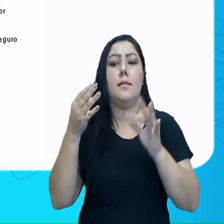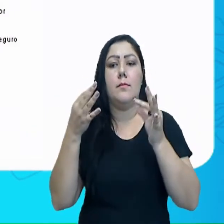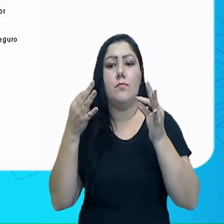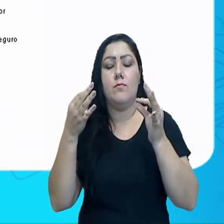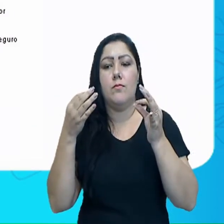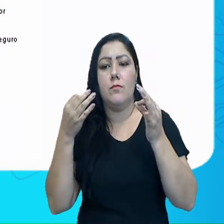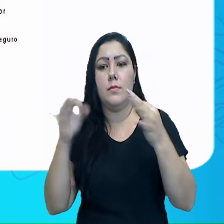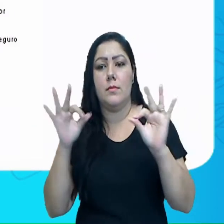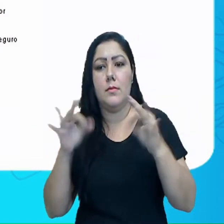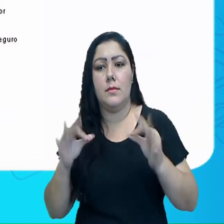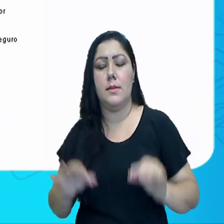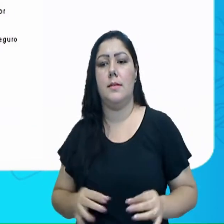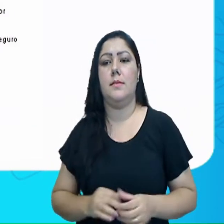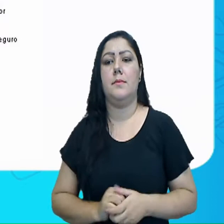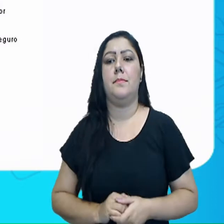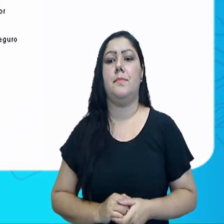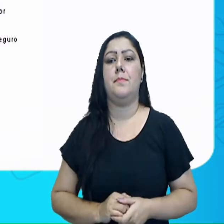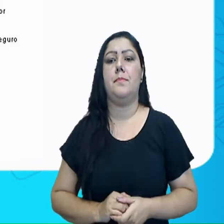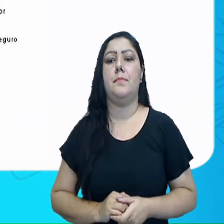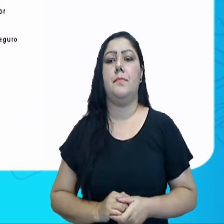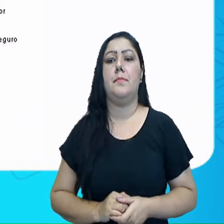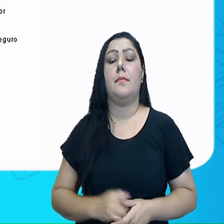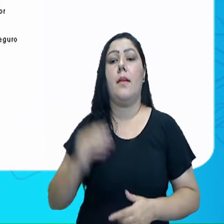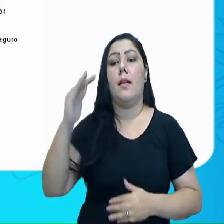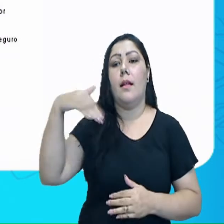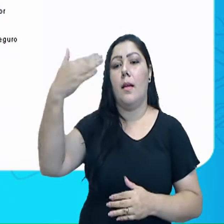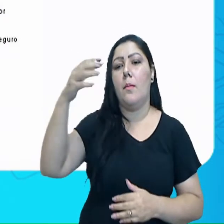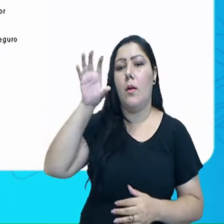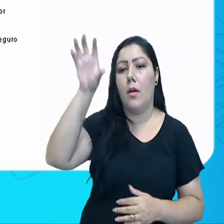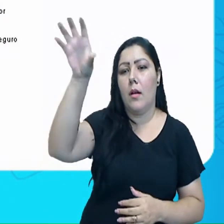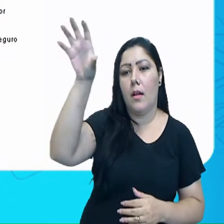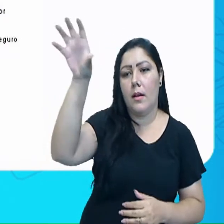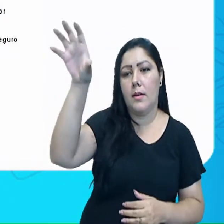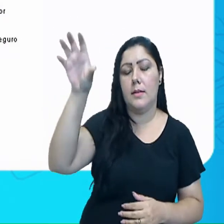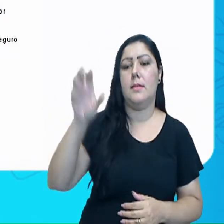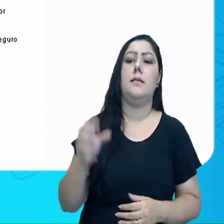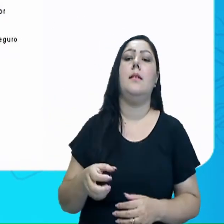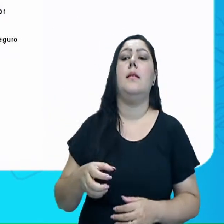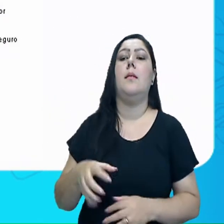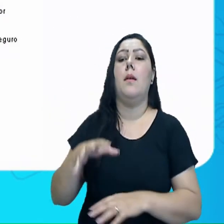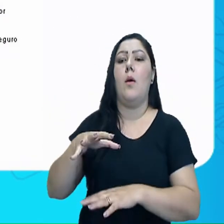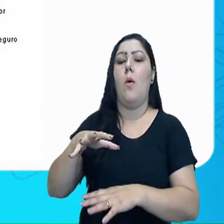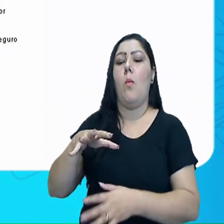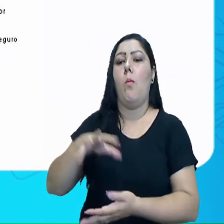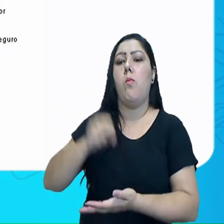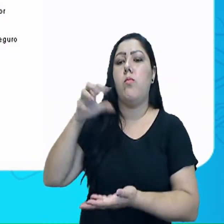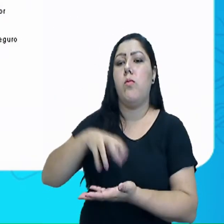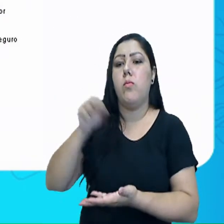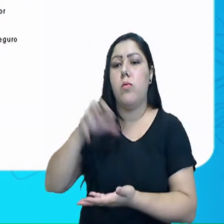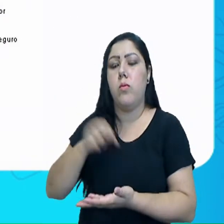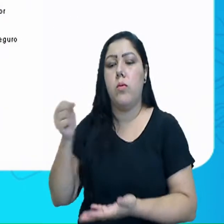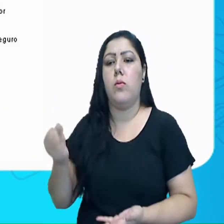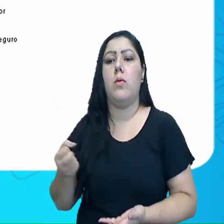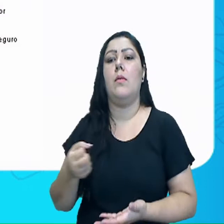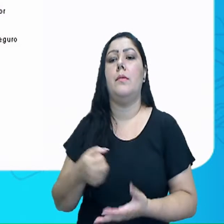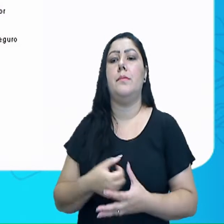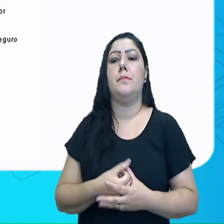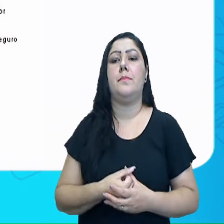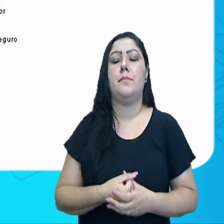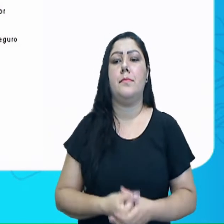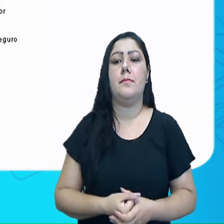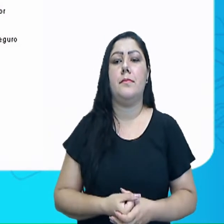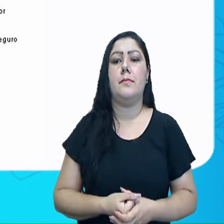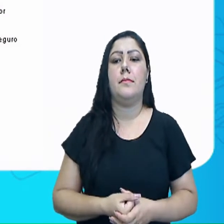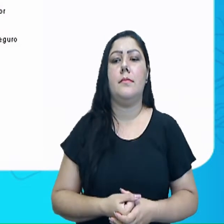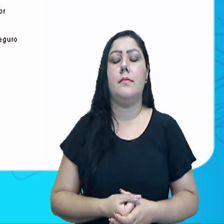mais centralizada, né, na exploração desta economia. E hoje nós